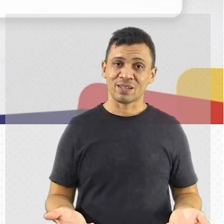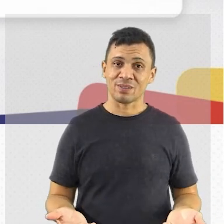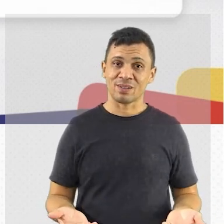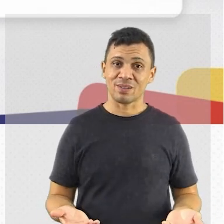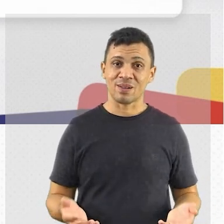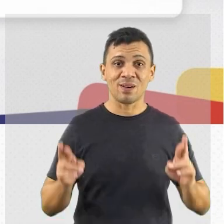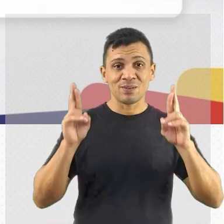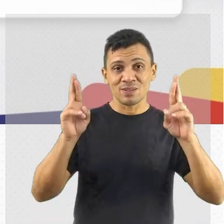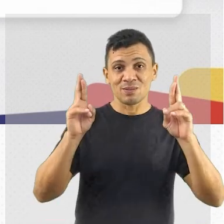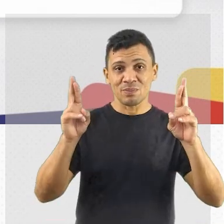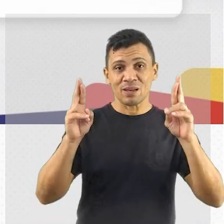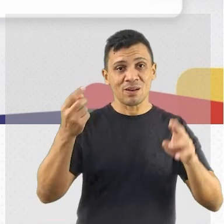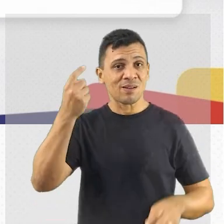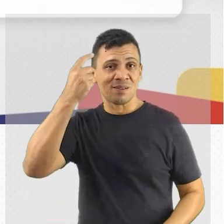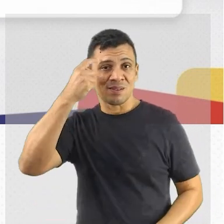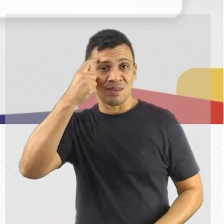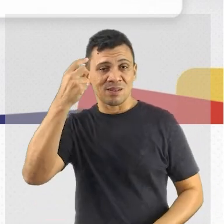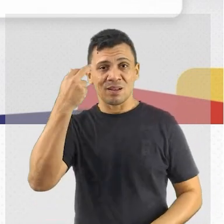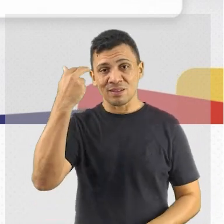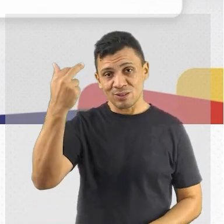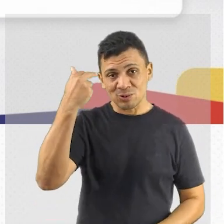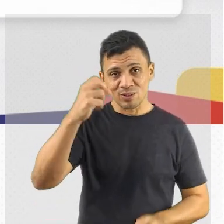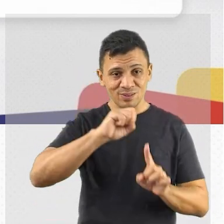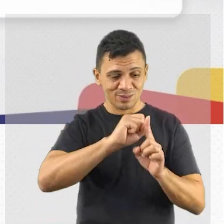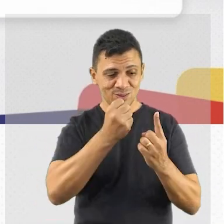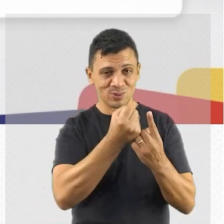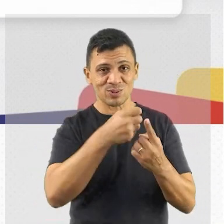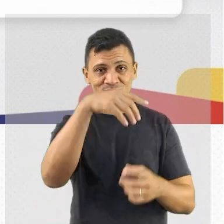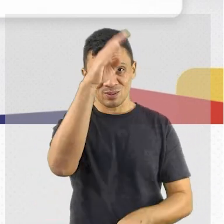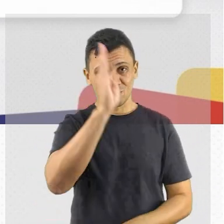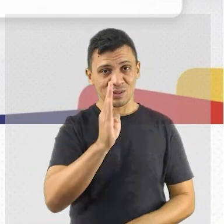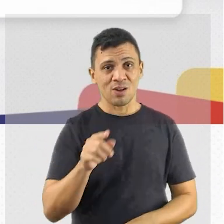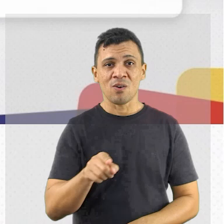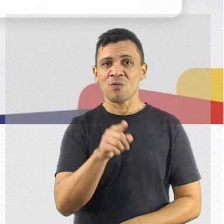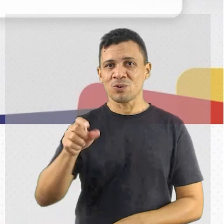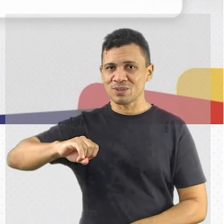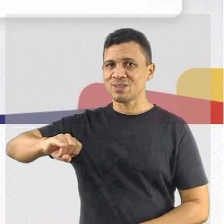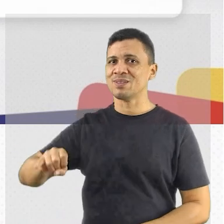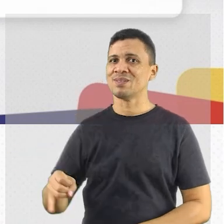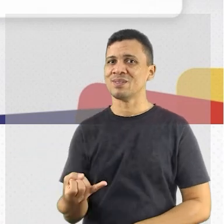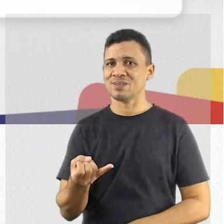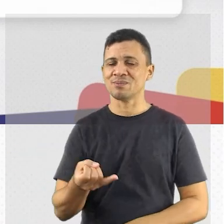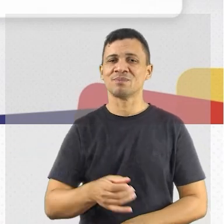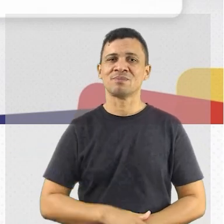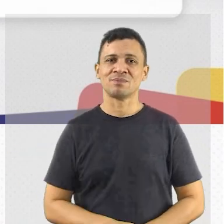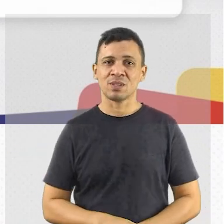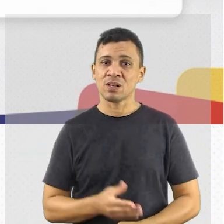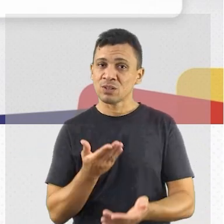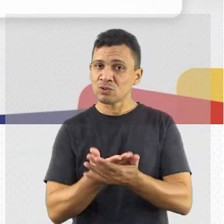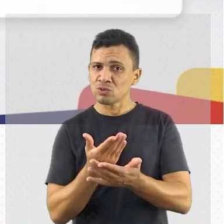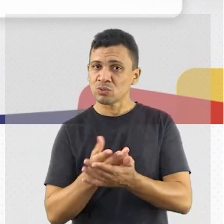sociedade. Espero, né, que essa retomada dos clássicos da sociologia a partir dessa provocação